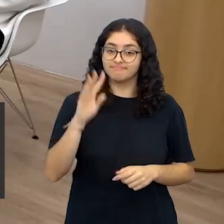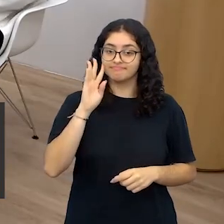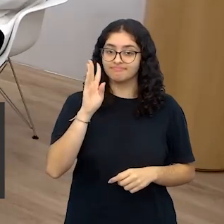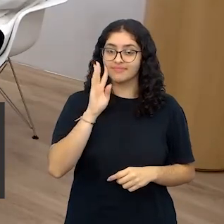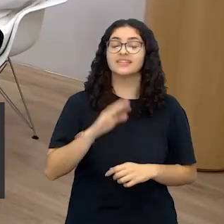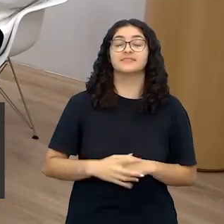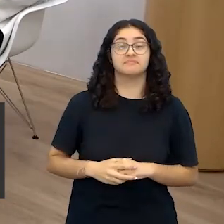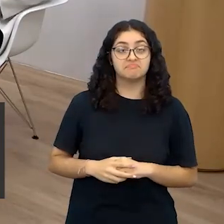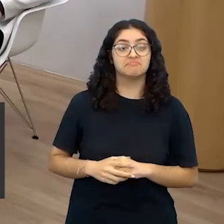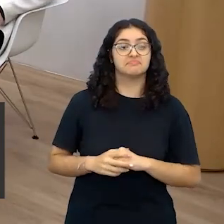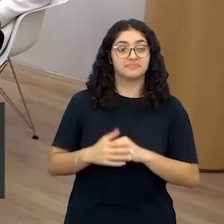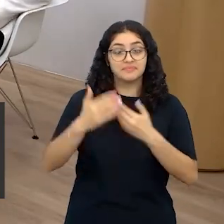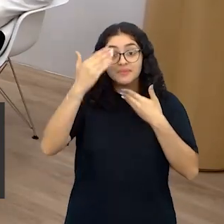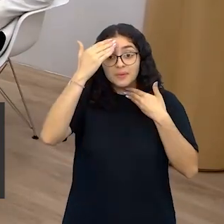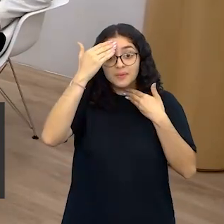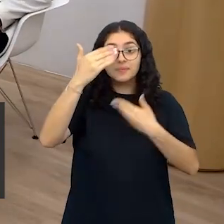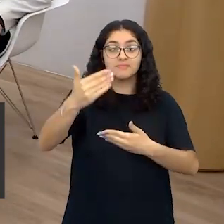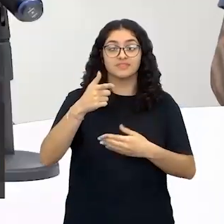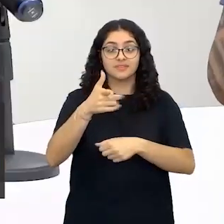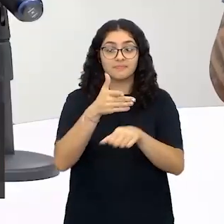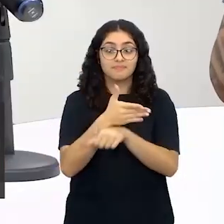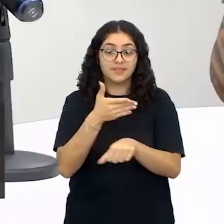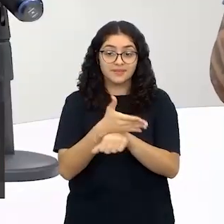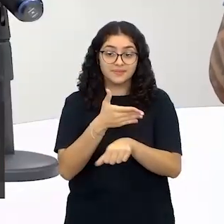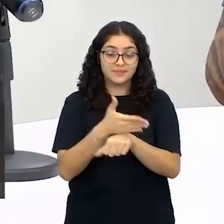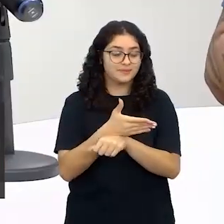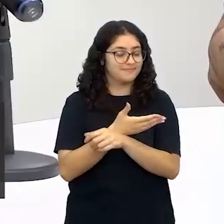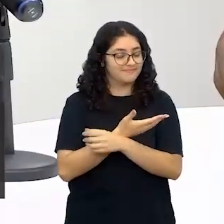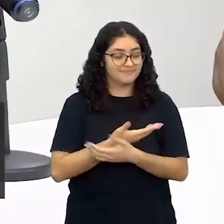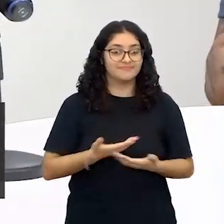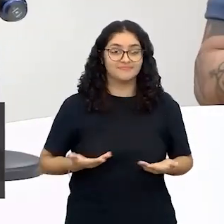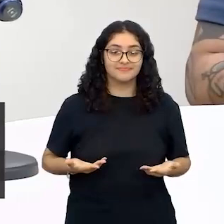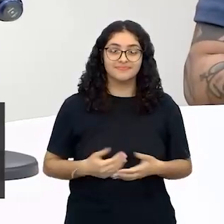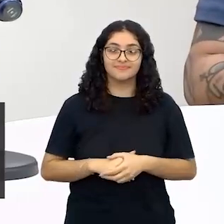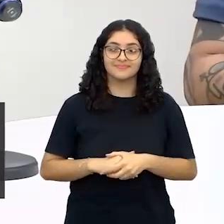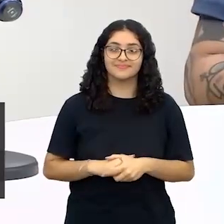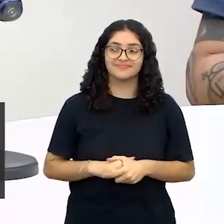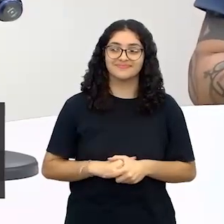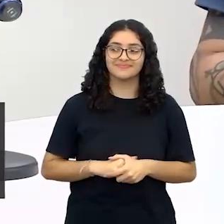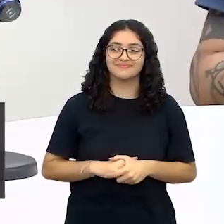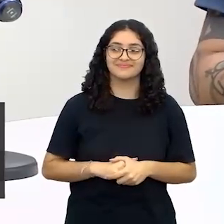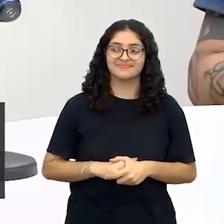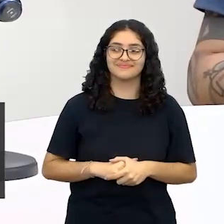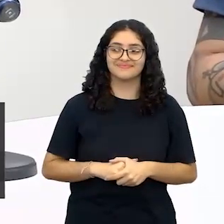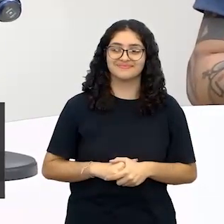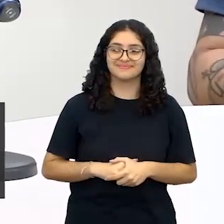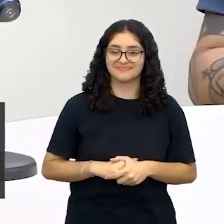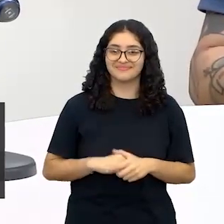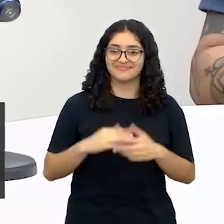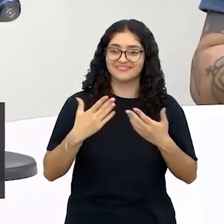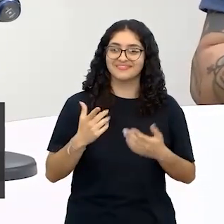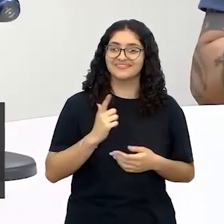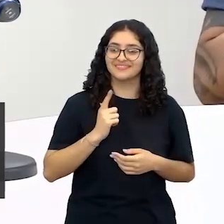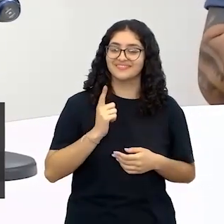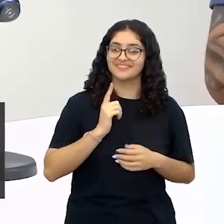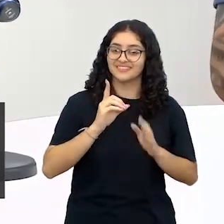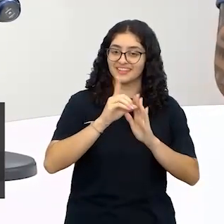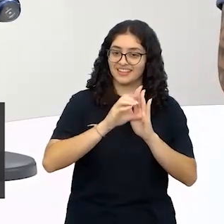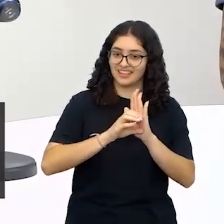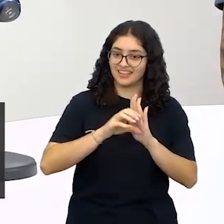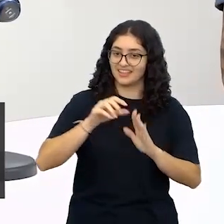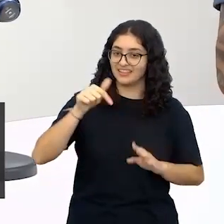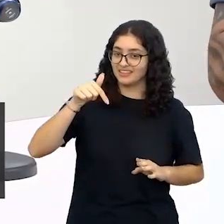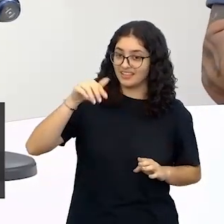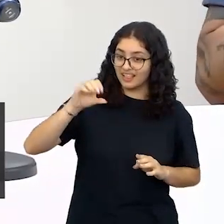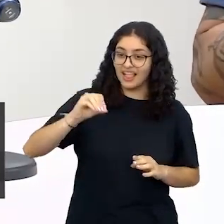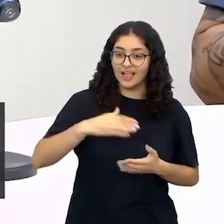Que legal, gente. Obrigado aí pela participação de vocês. Então, é assim, a gente tem um pouco da história da década de 70,